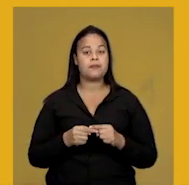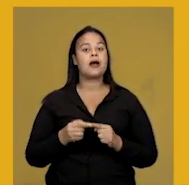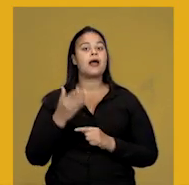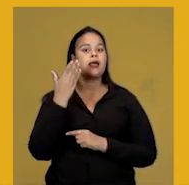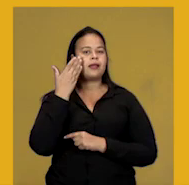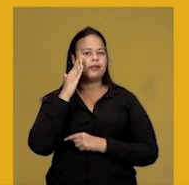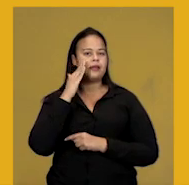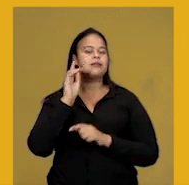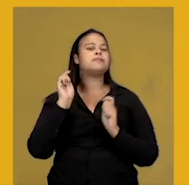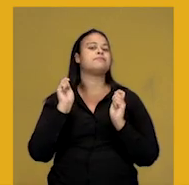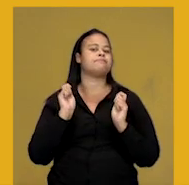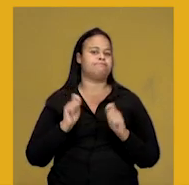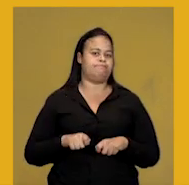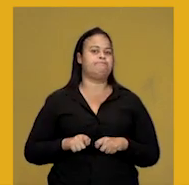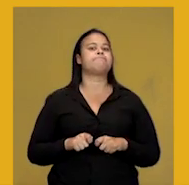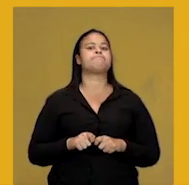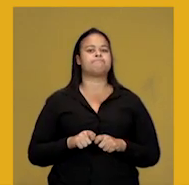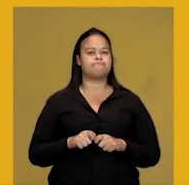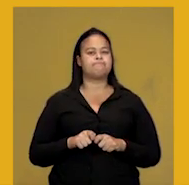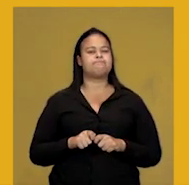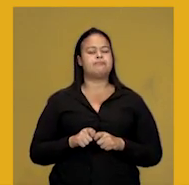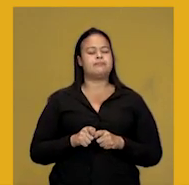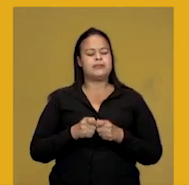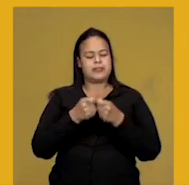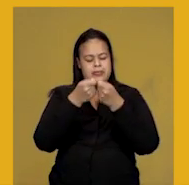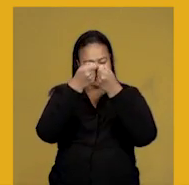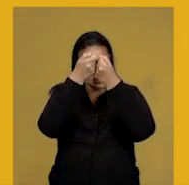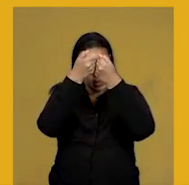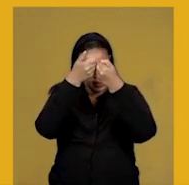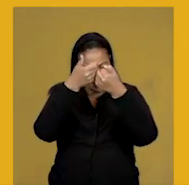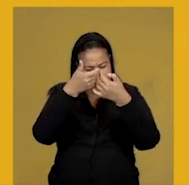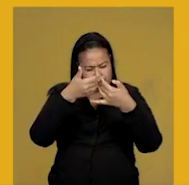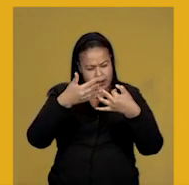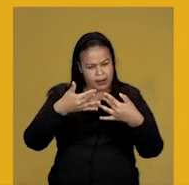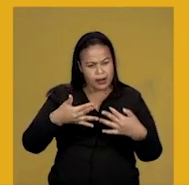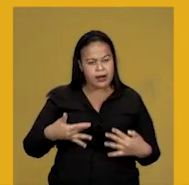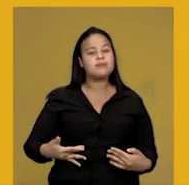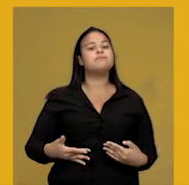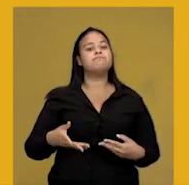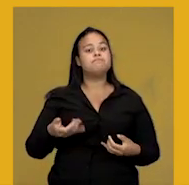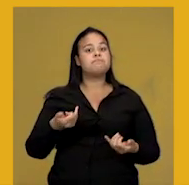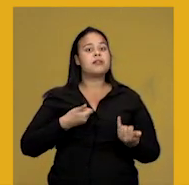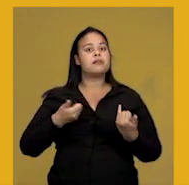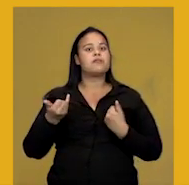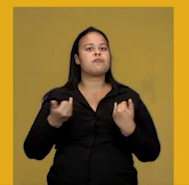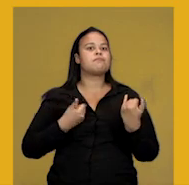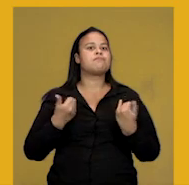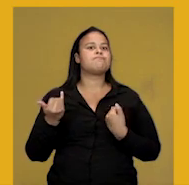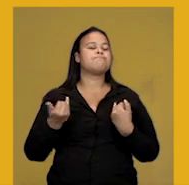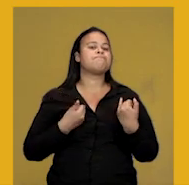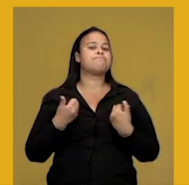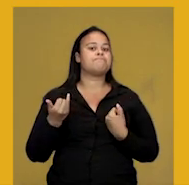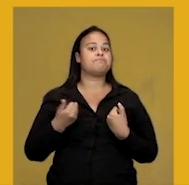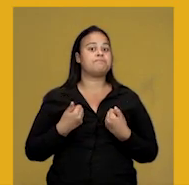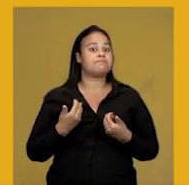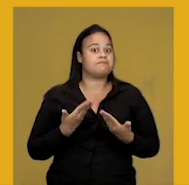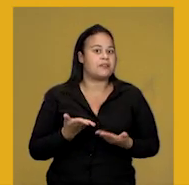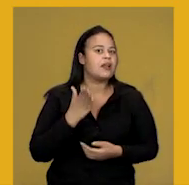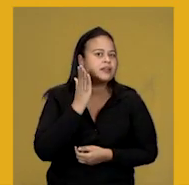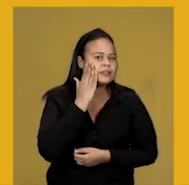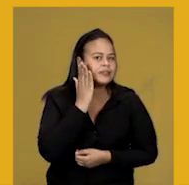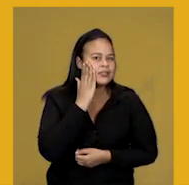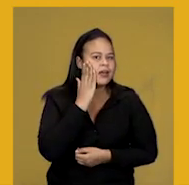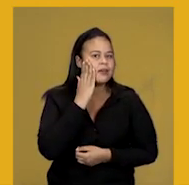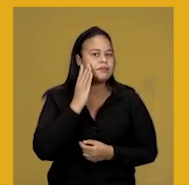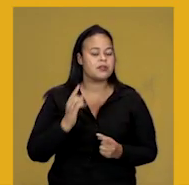entender bem esse triângulo e esmiuçar todas as informações disponíveis. Até então, você já sabe que isso é um